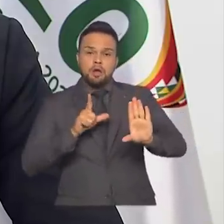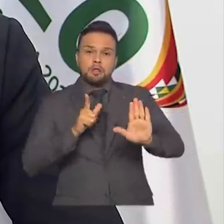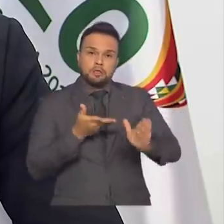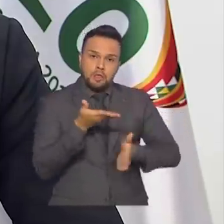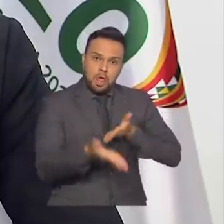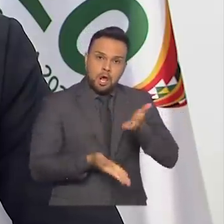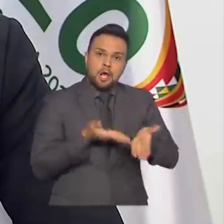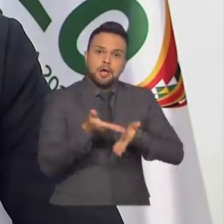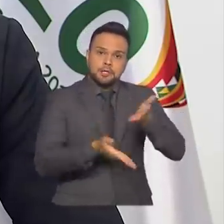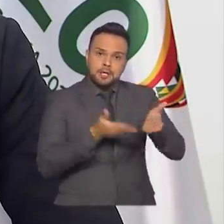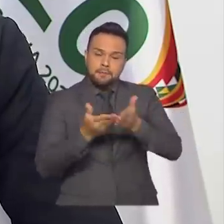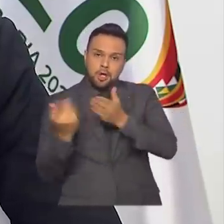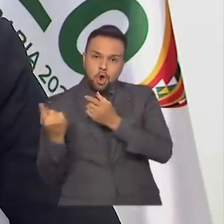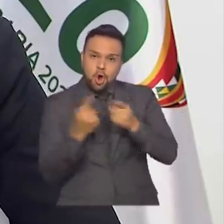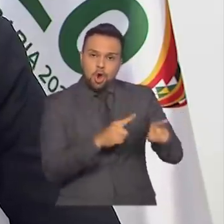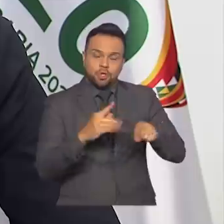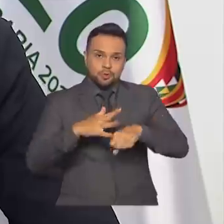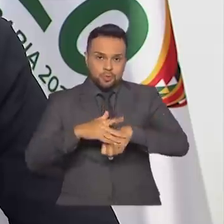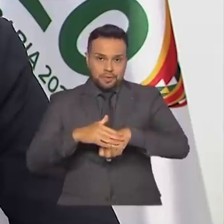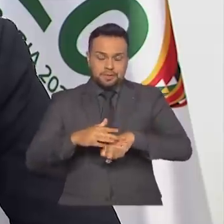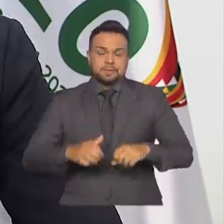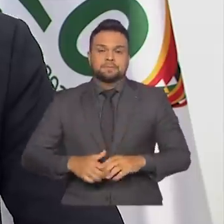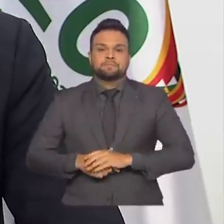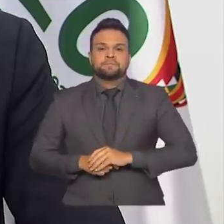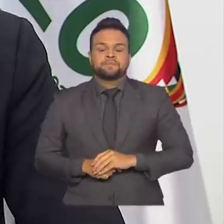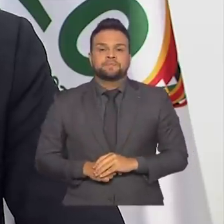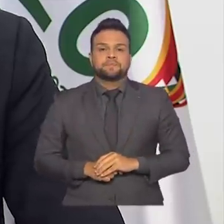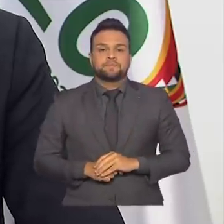no combate à doença.